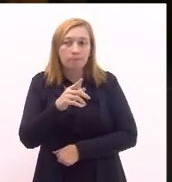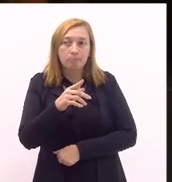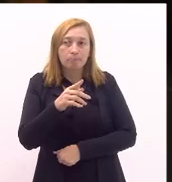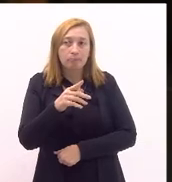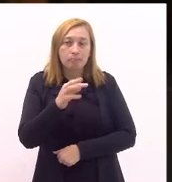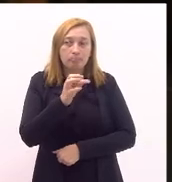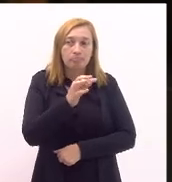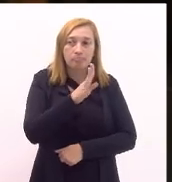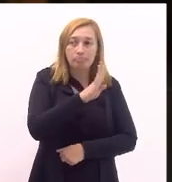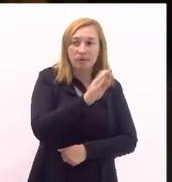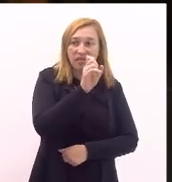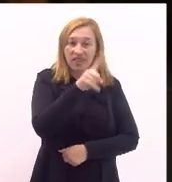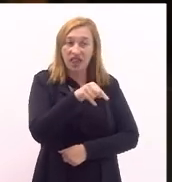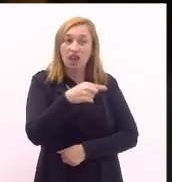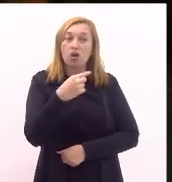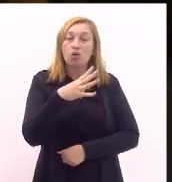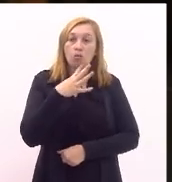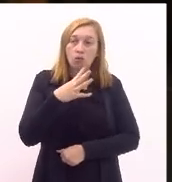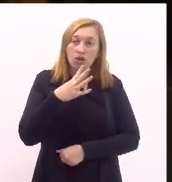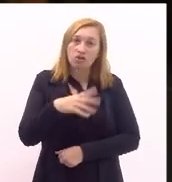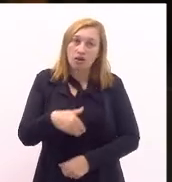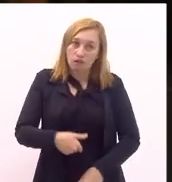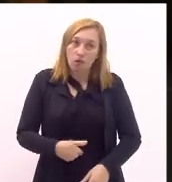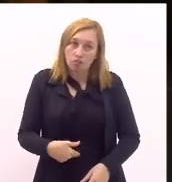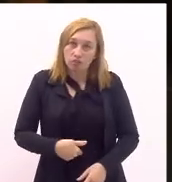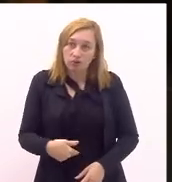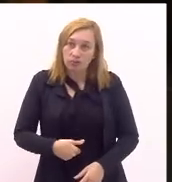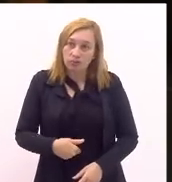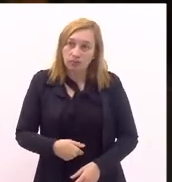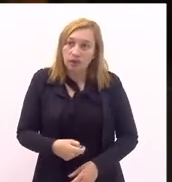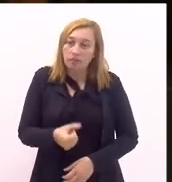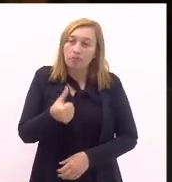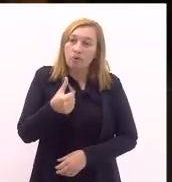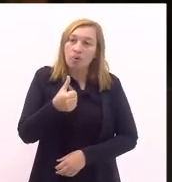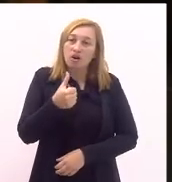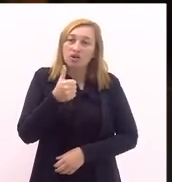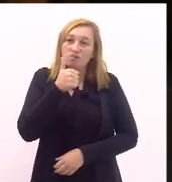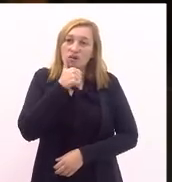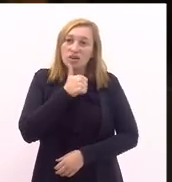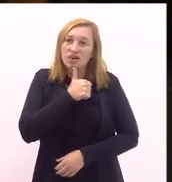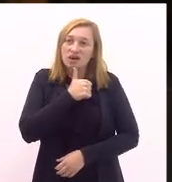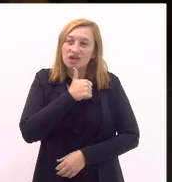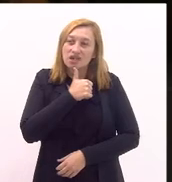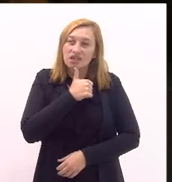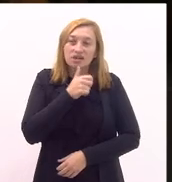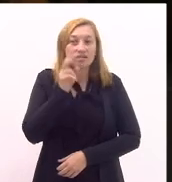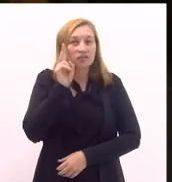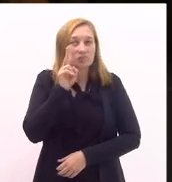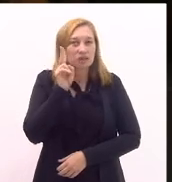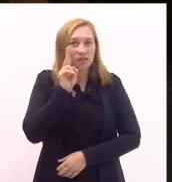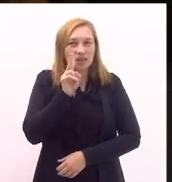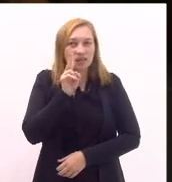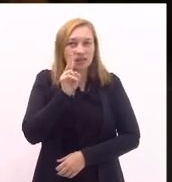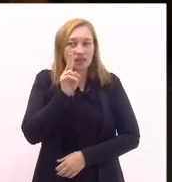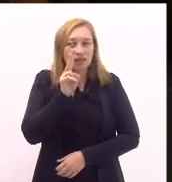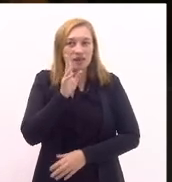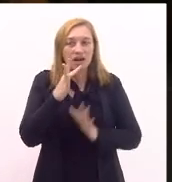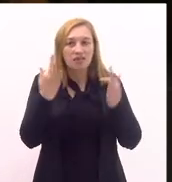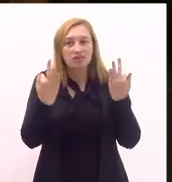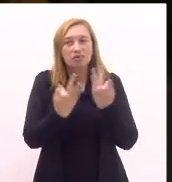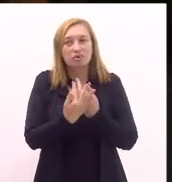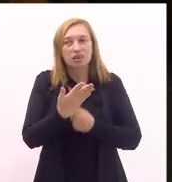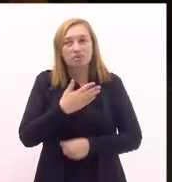Fome há poucas mulheres me lembram a minha